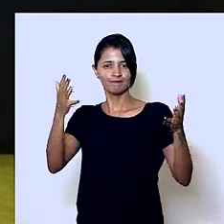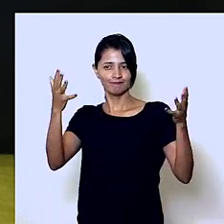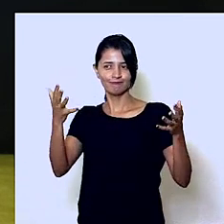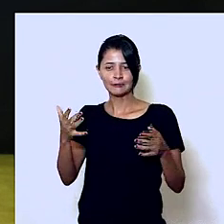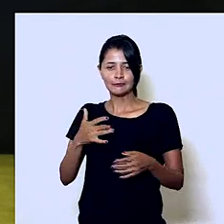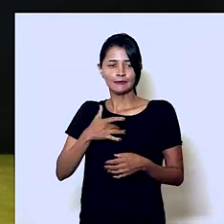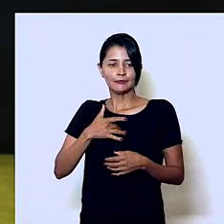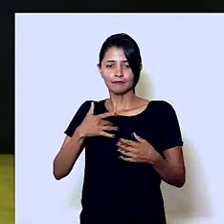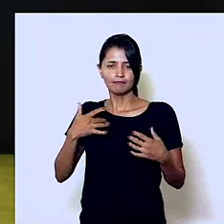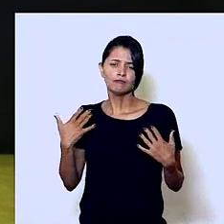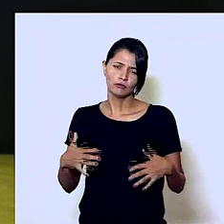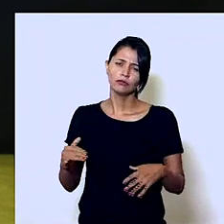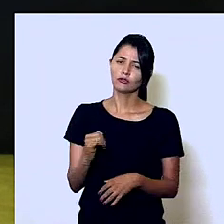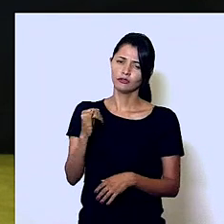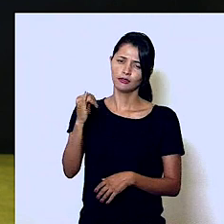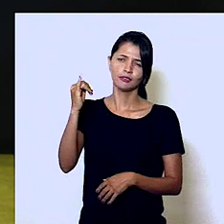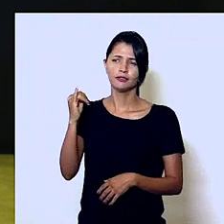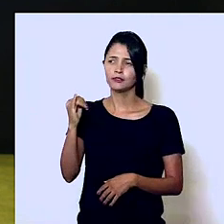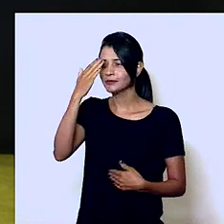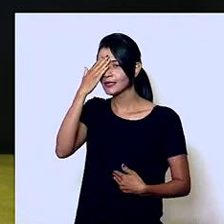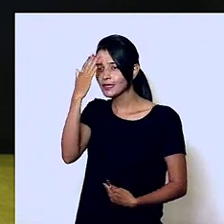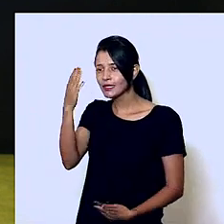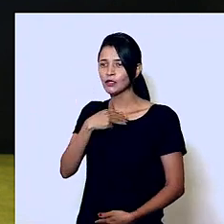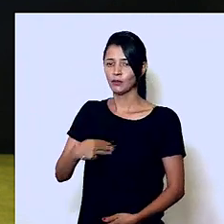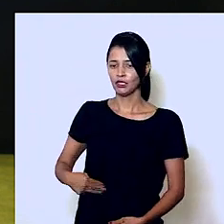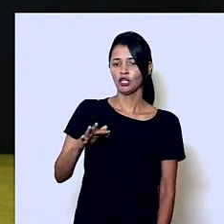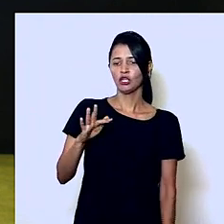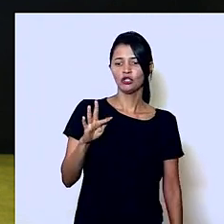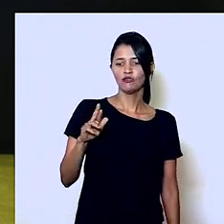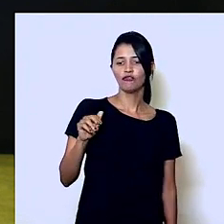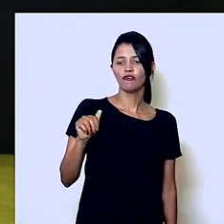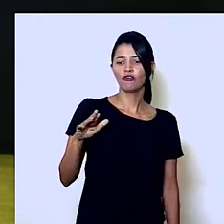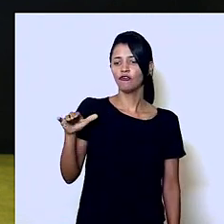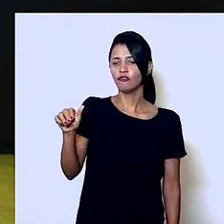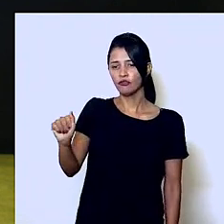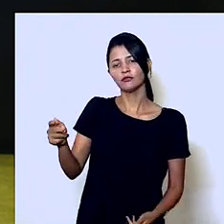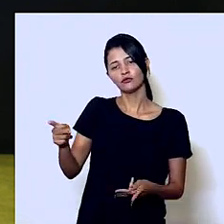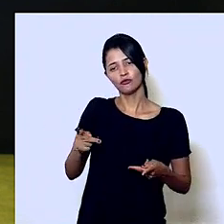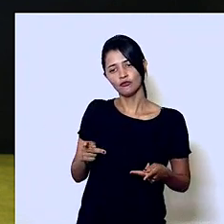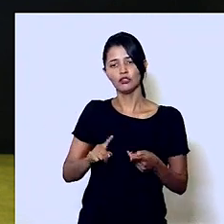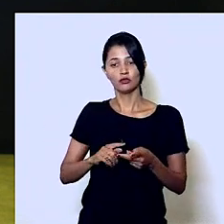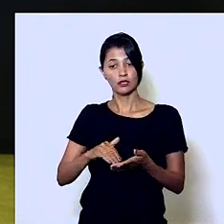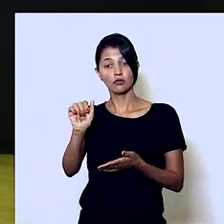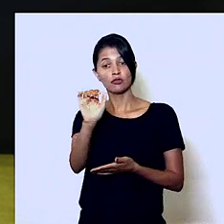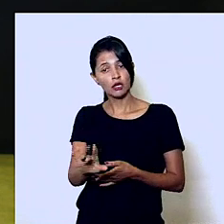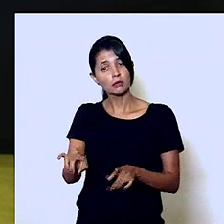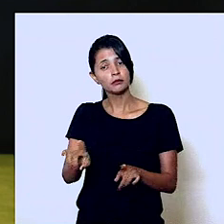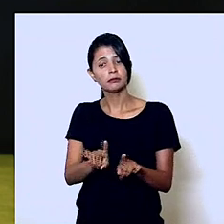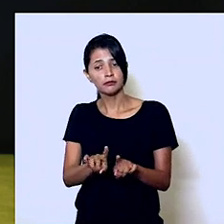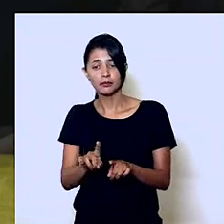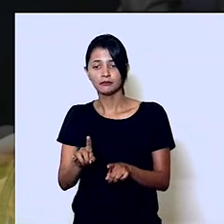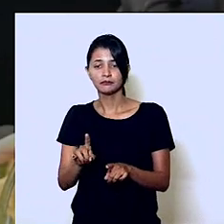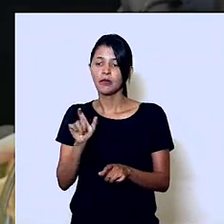Agradeço muito ao ministro França pelo convite, ao nosso secretário-geral, pelas belas palavras que ambos